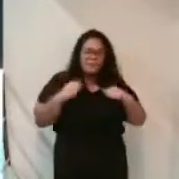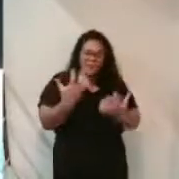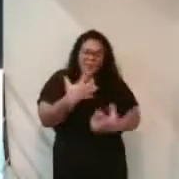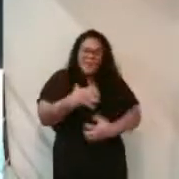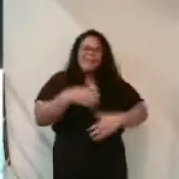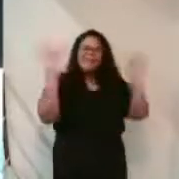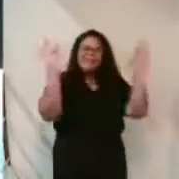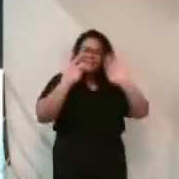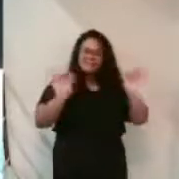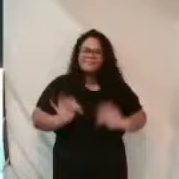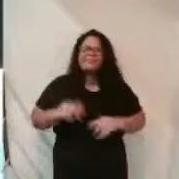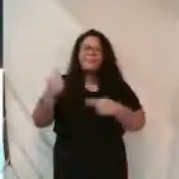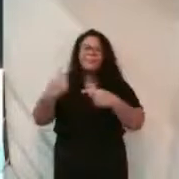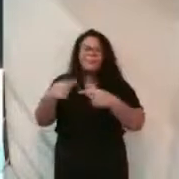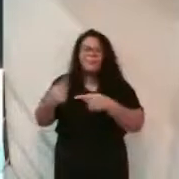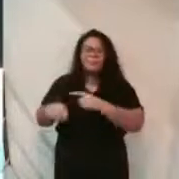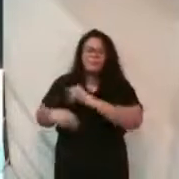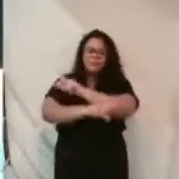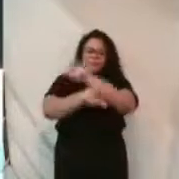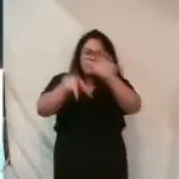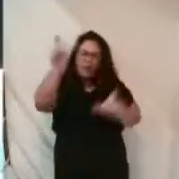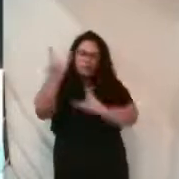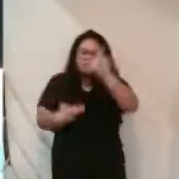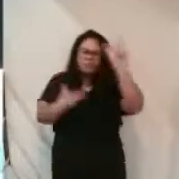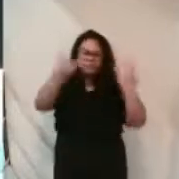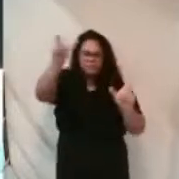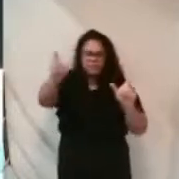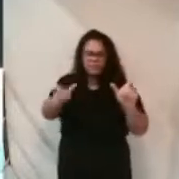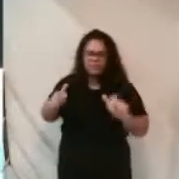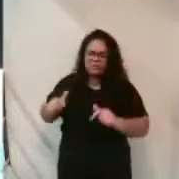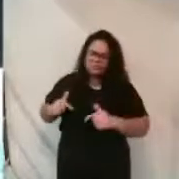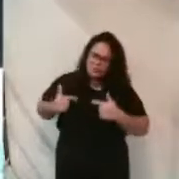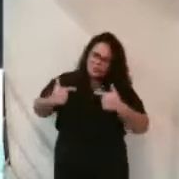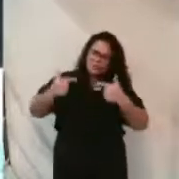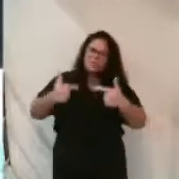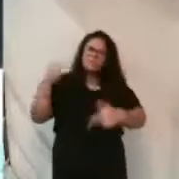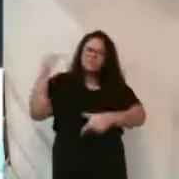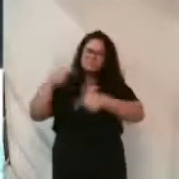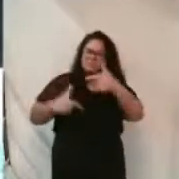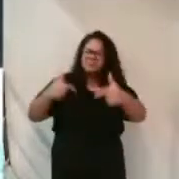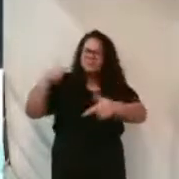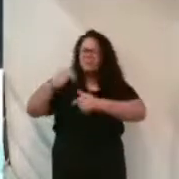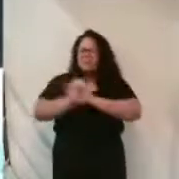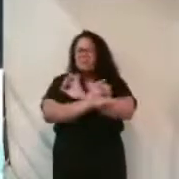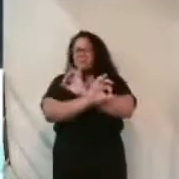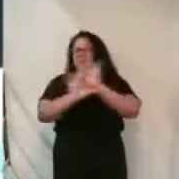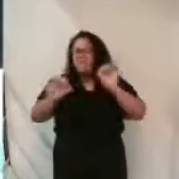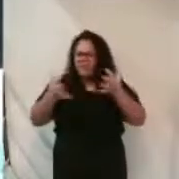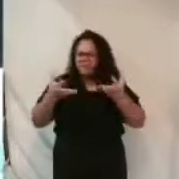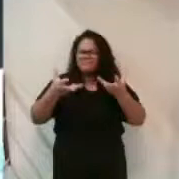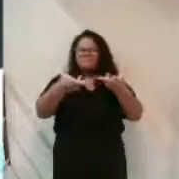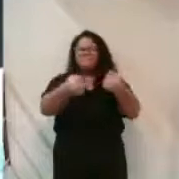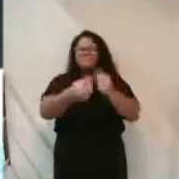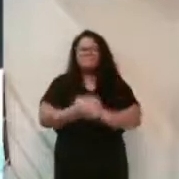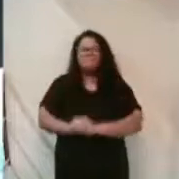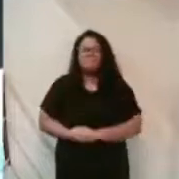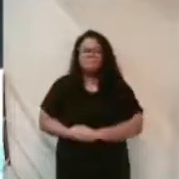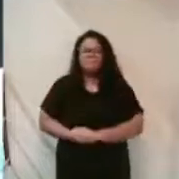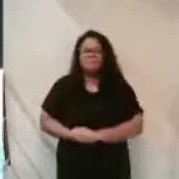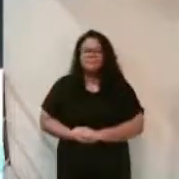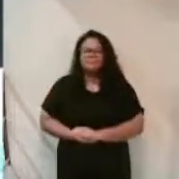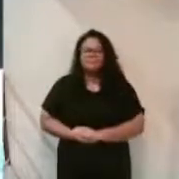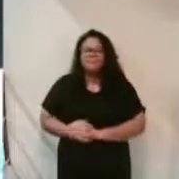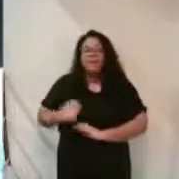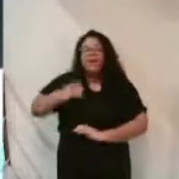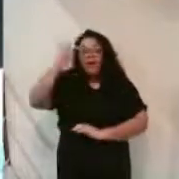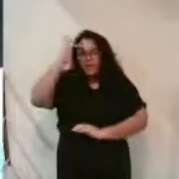que emprestam bastante qualidade para o serviço que se propõe a fazer. E eu acho que essa